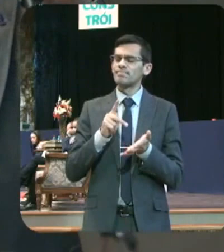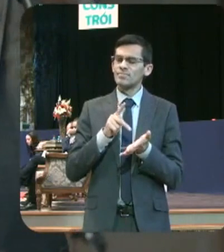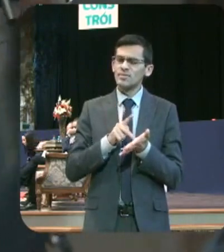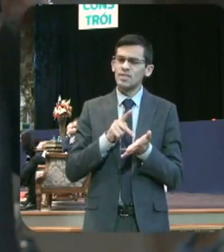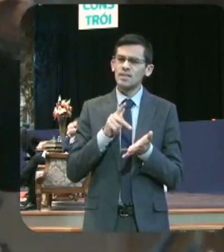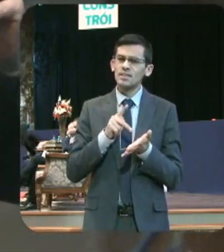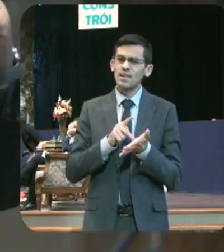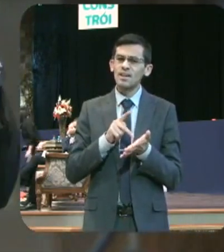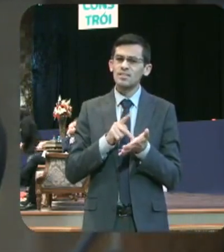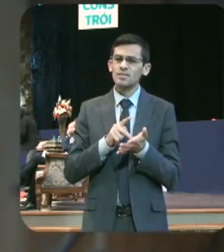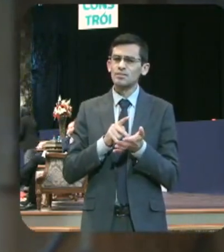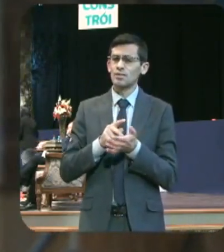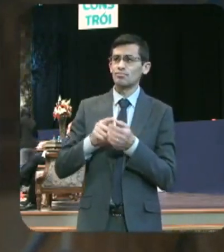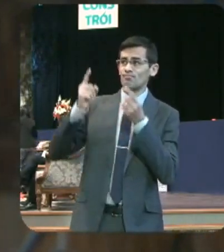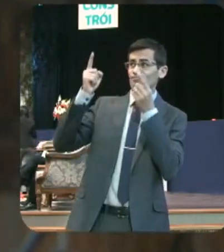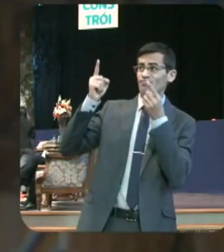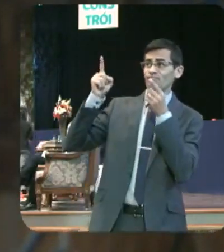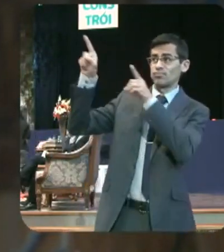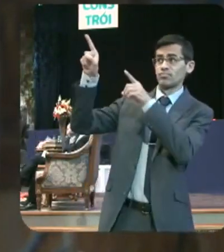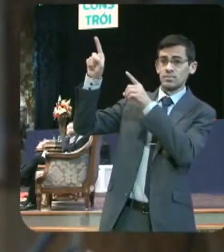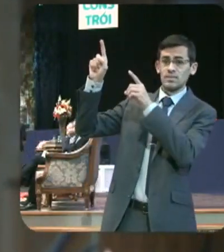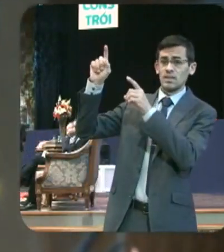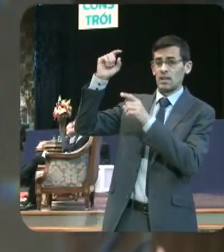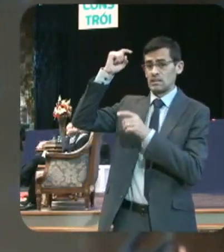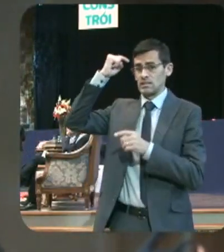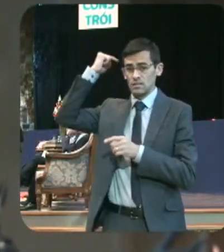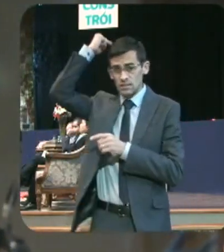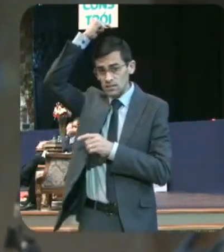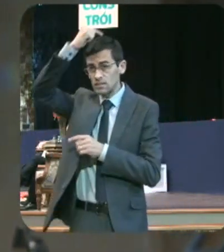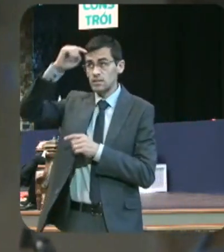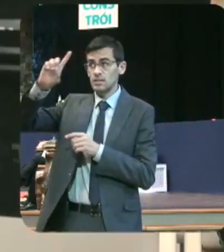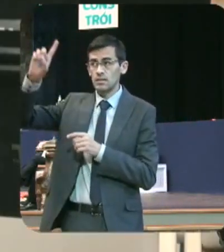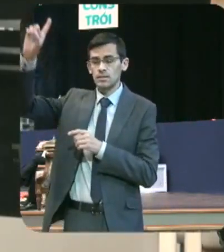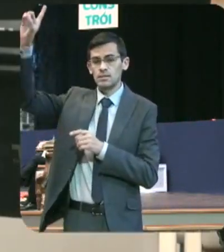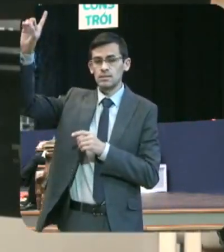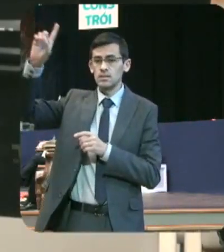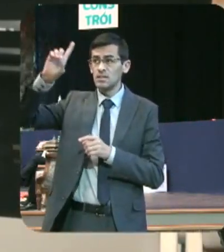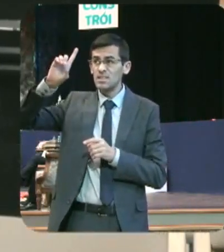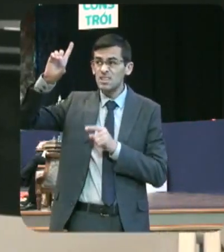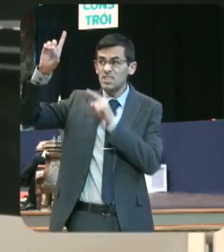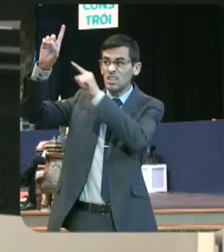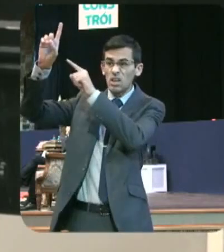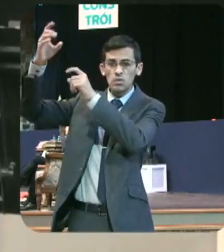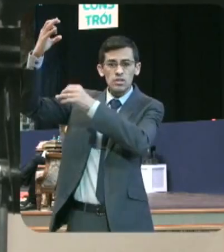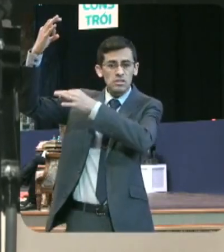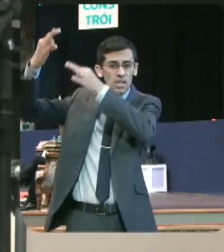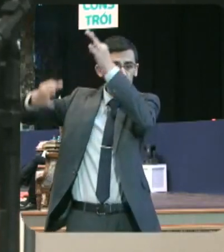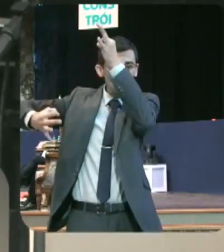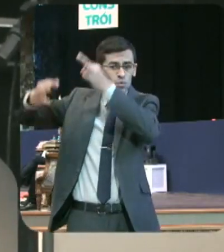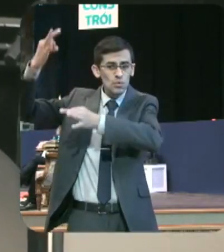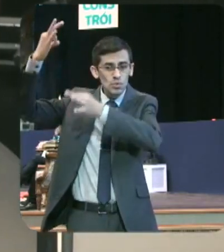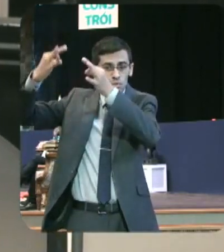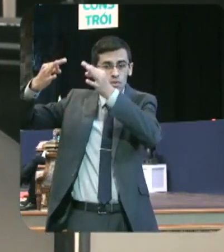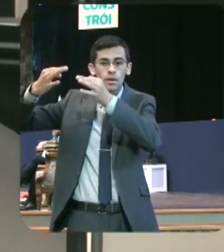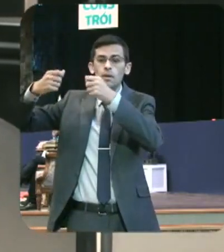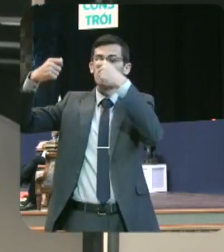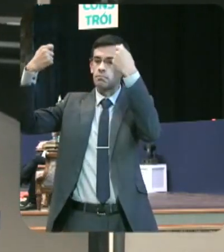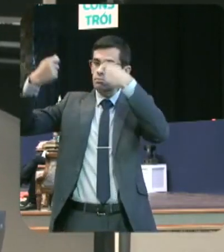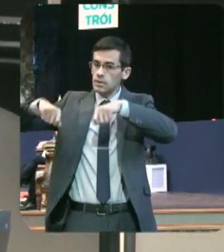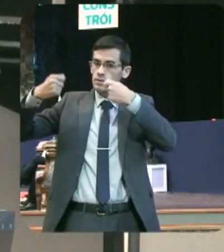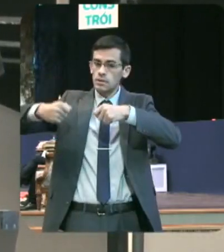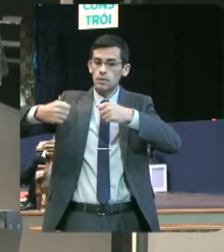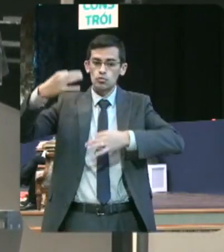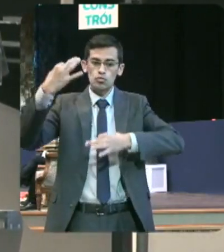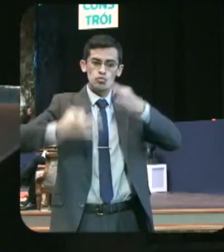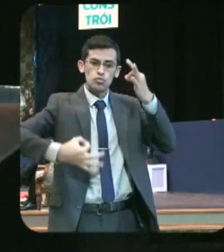ofendemos a santidade de Deus. E Deus, que é justo, precisa